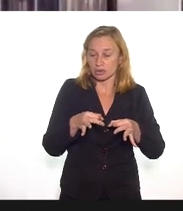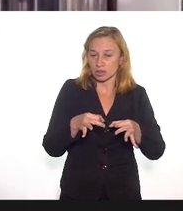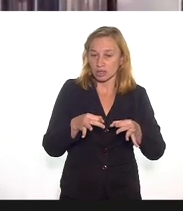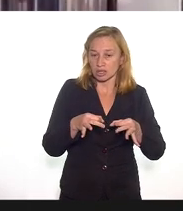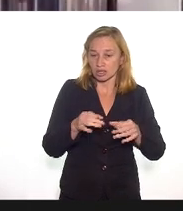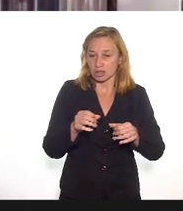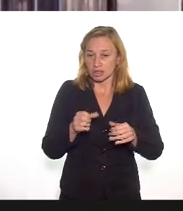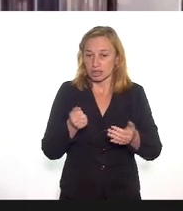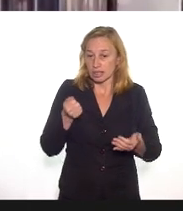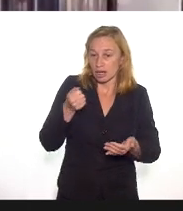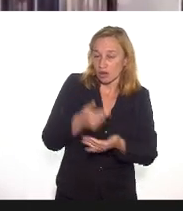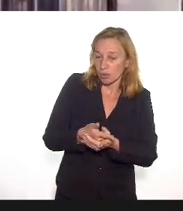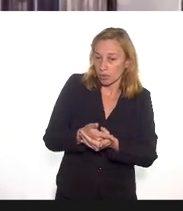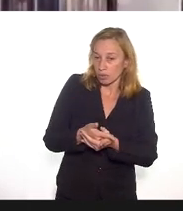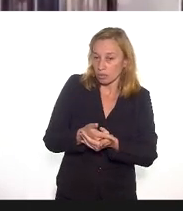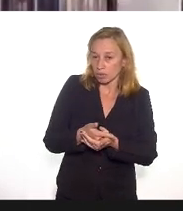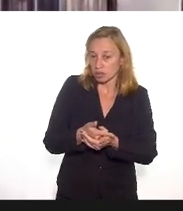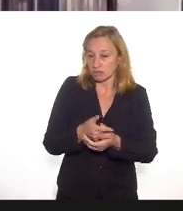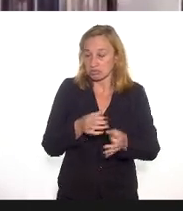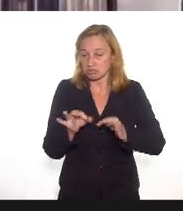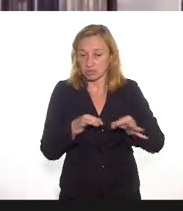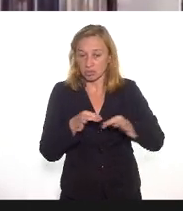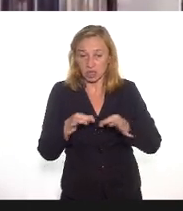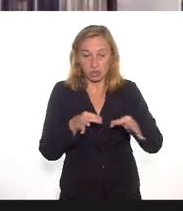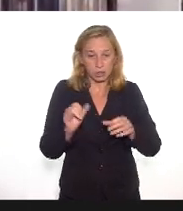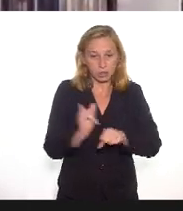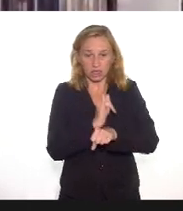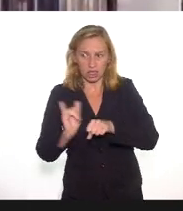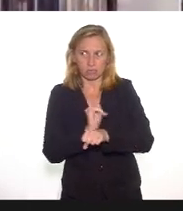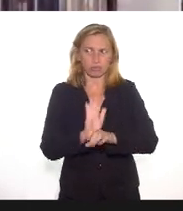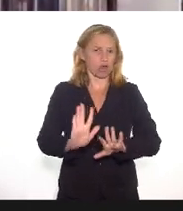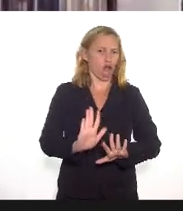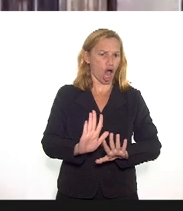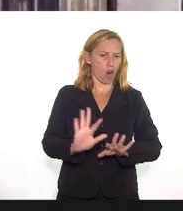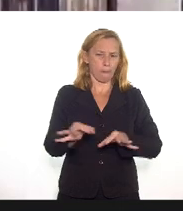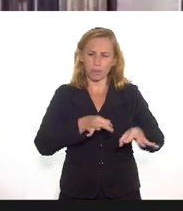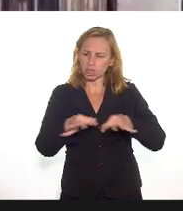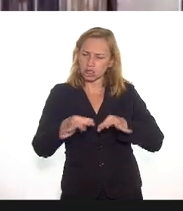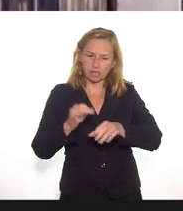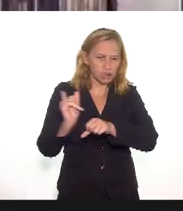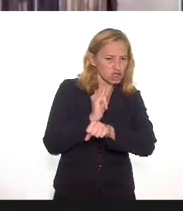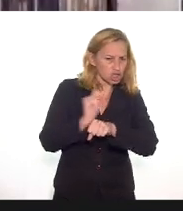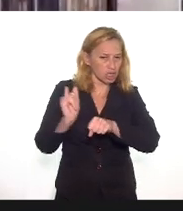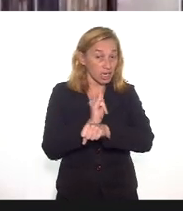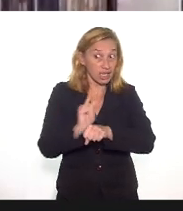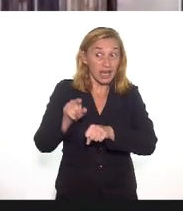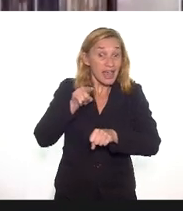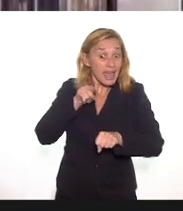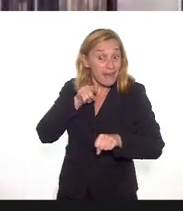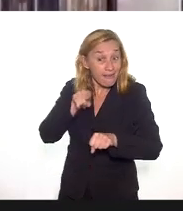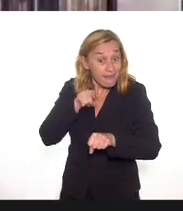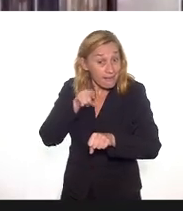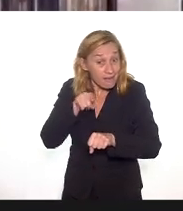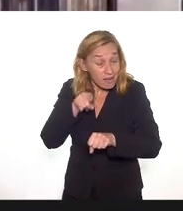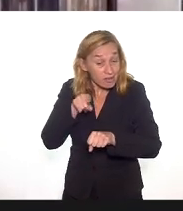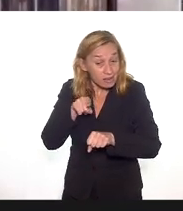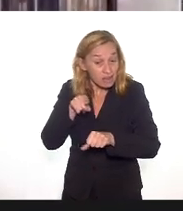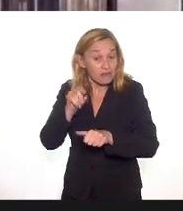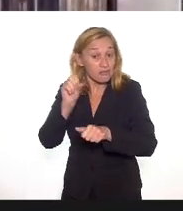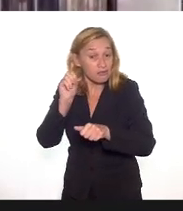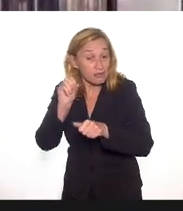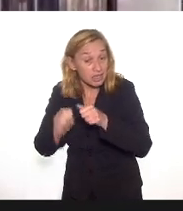um planejamento estratégico. O planejamento estratégico, ele deva ser